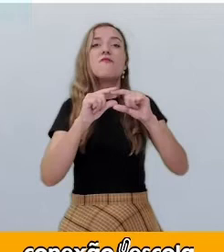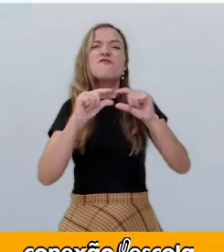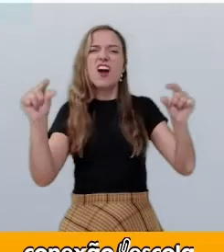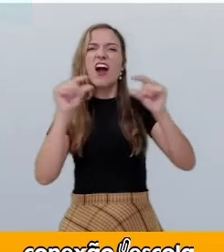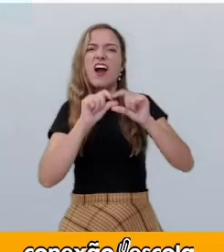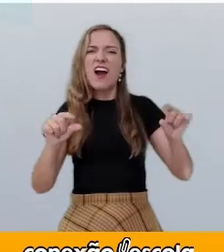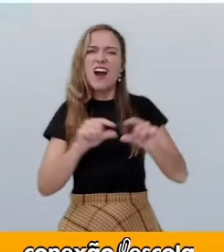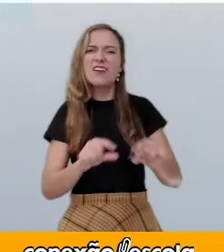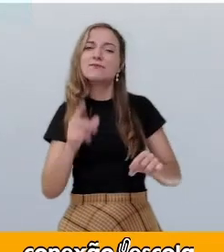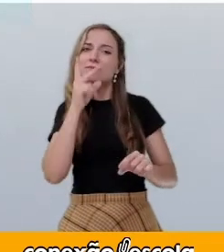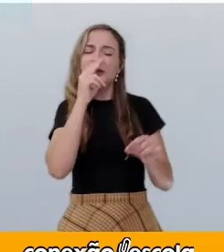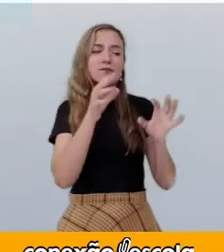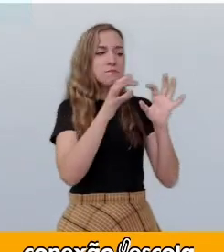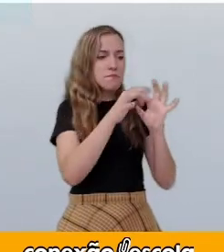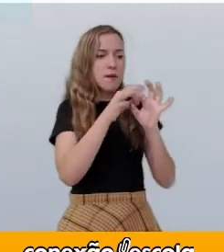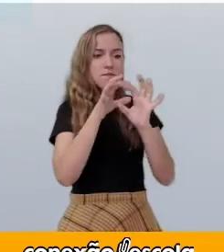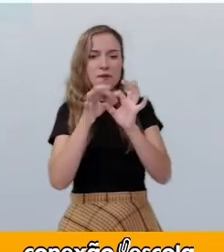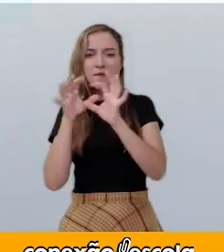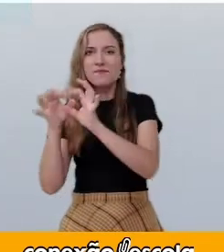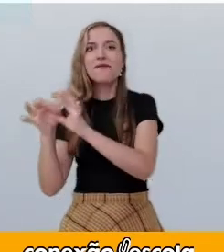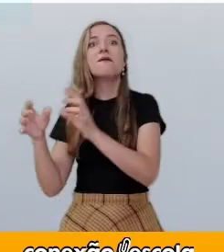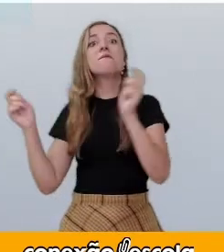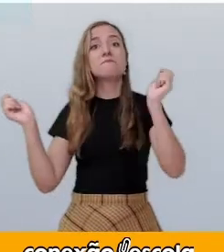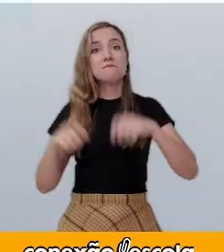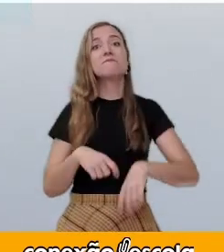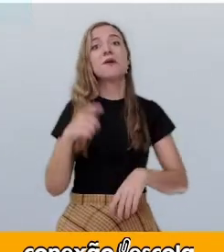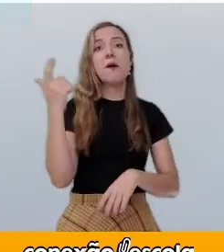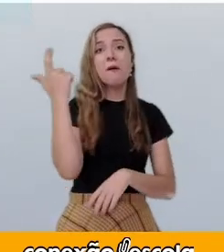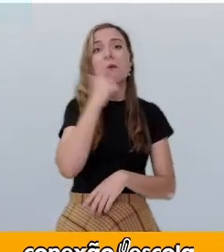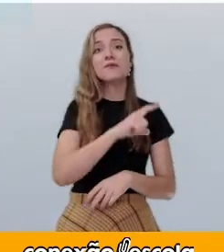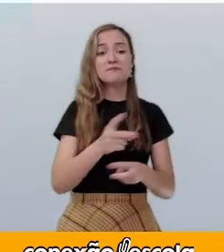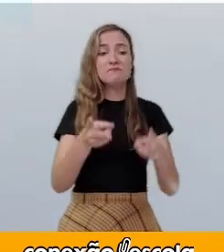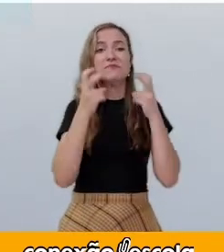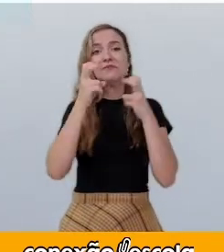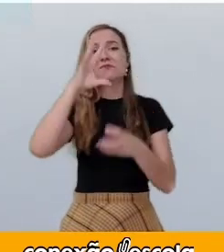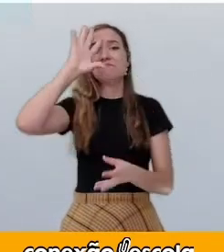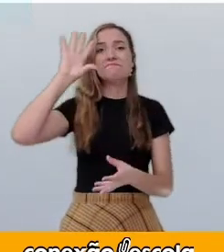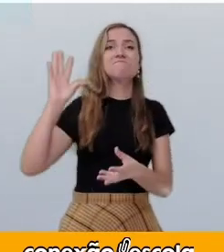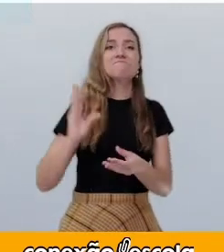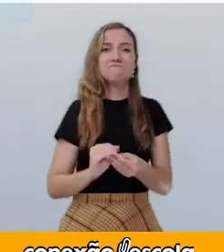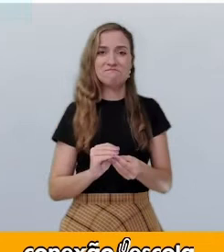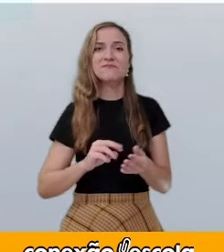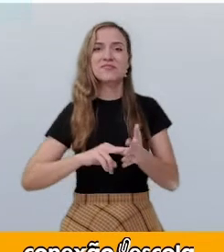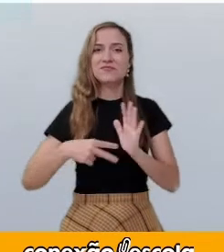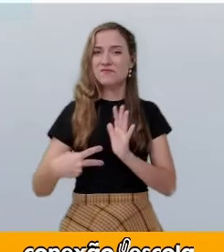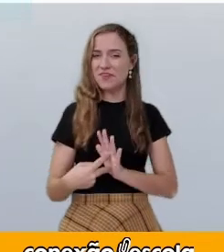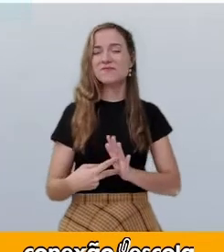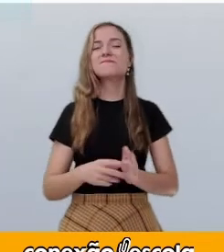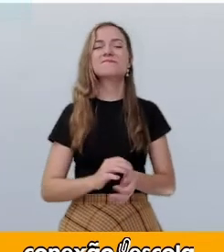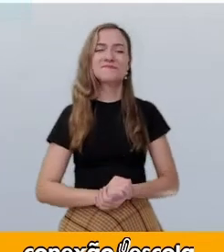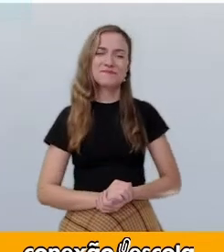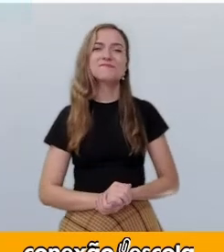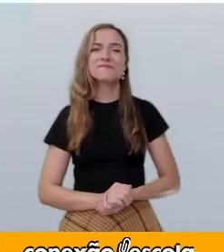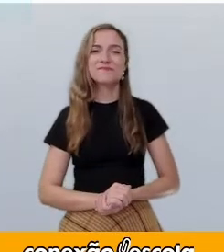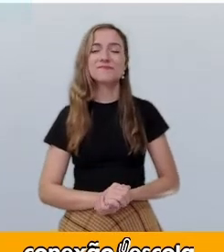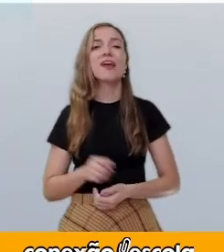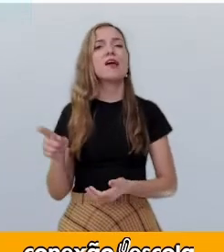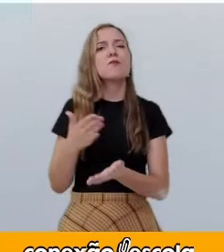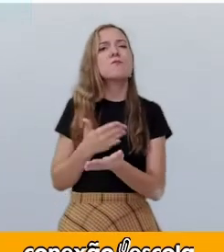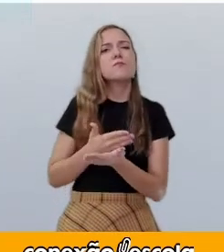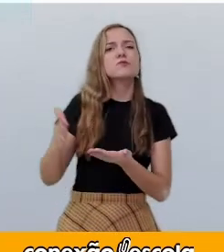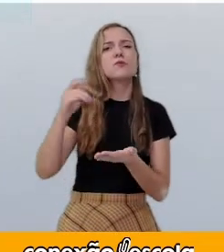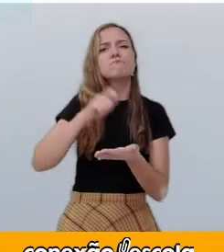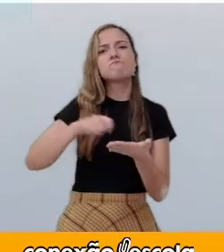ele entrelaçasse uma outra dando a elas diferentes sentidos começou